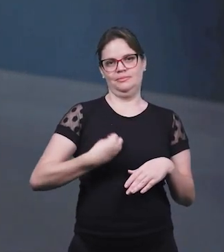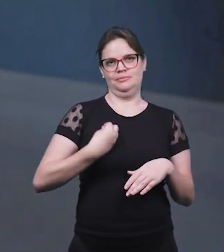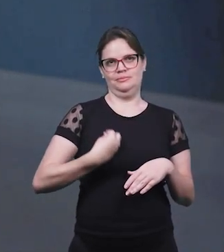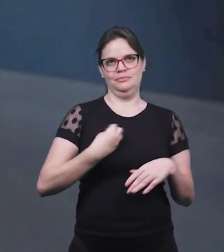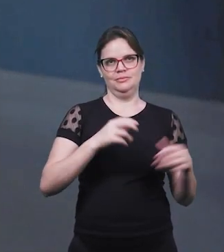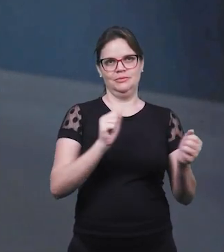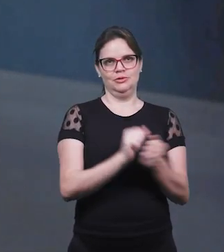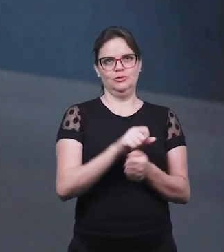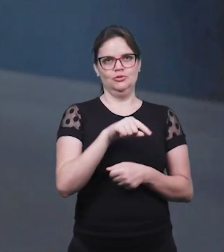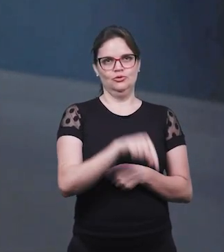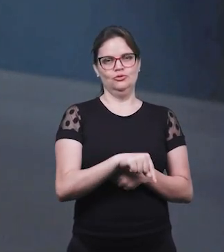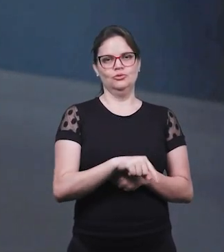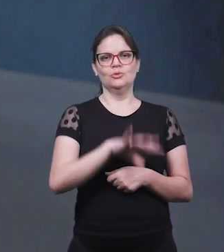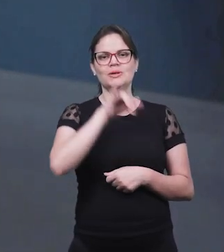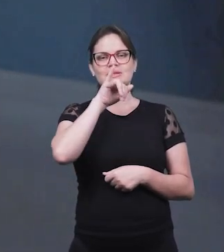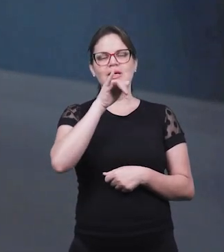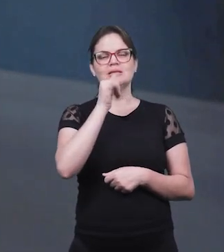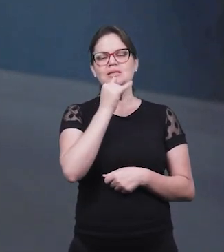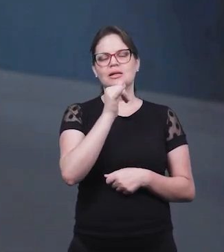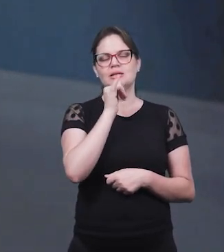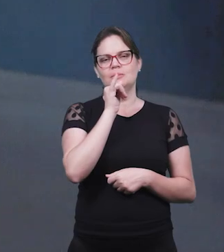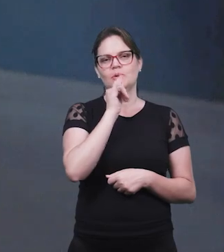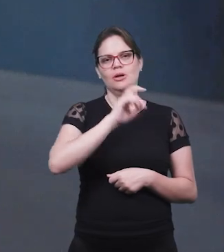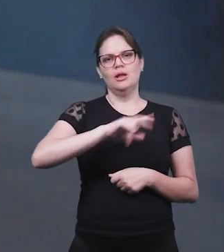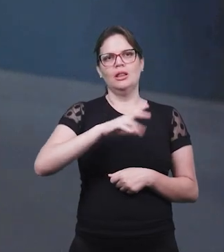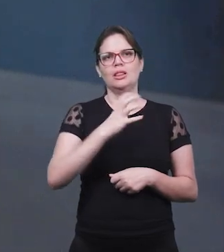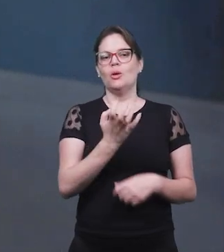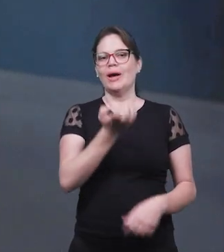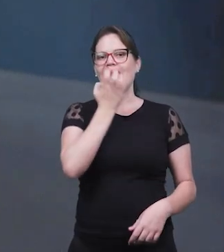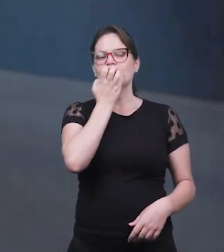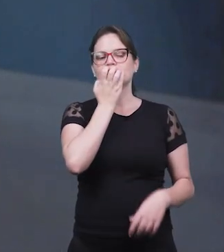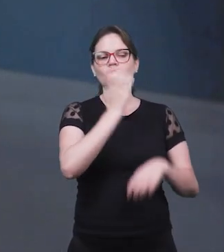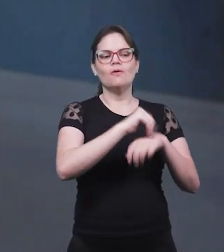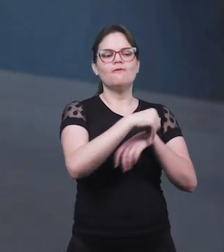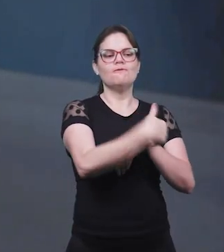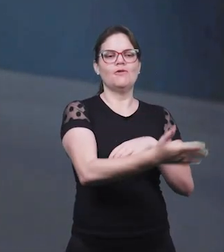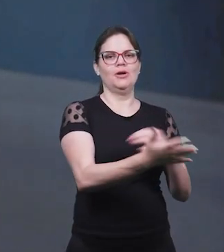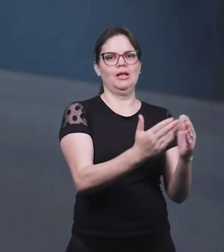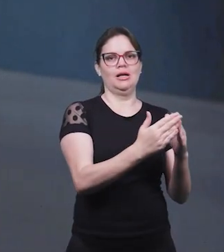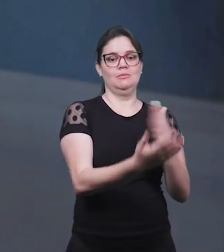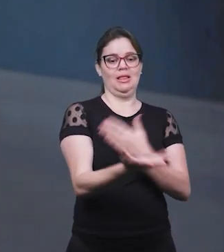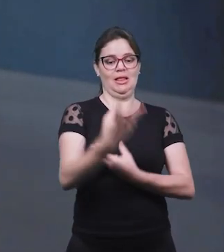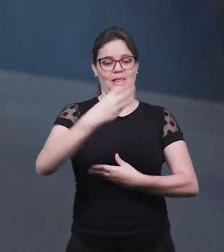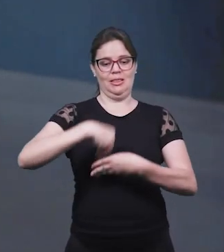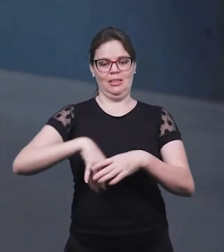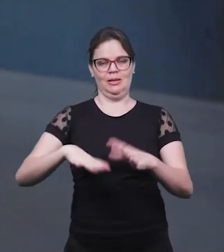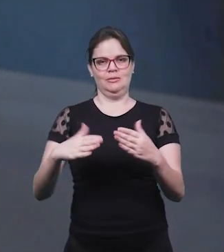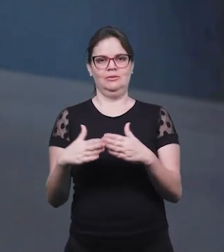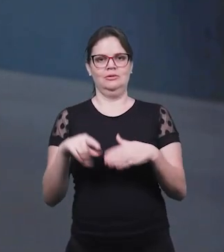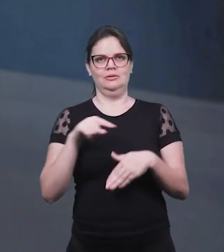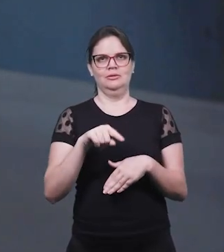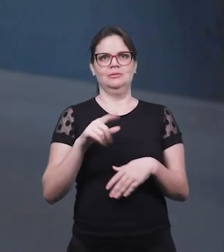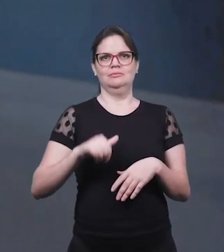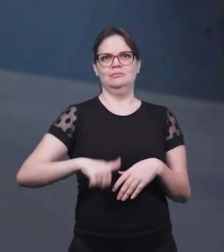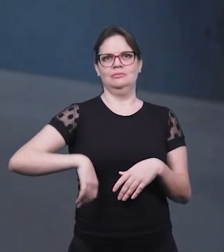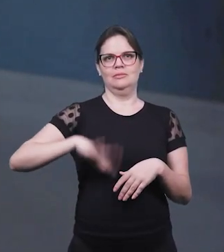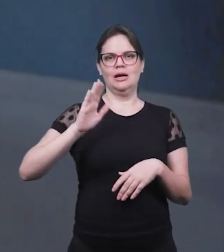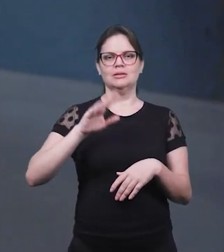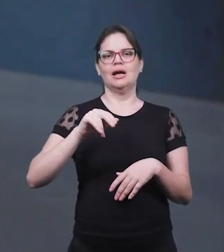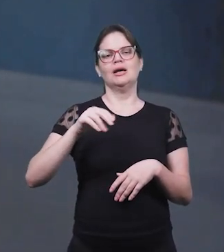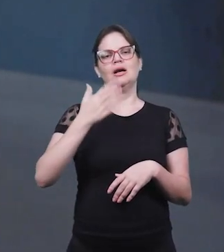participa, não é mais aquele cachorro, aquele animal, aquele pet que fica fora da casa, mas ele participa